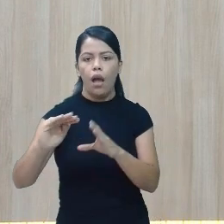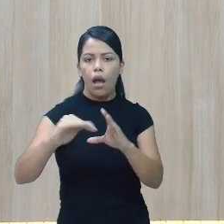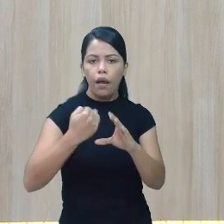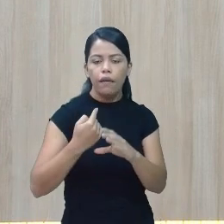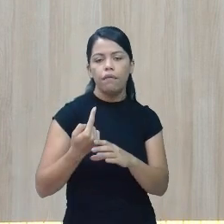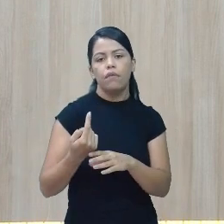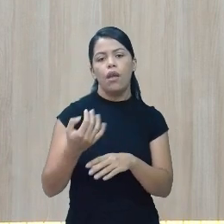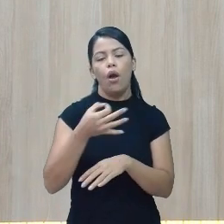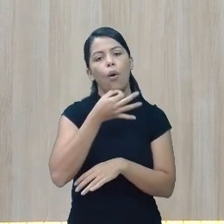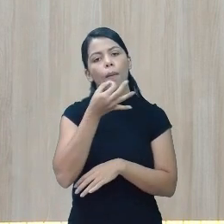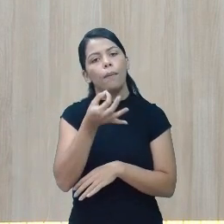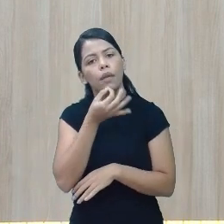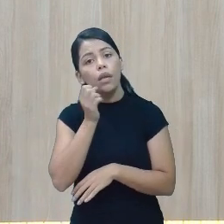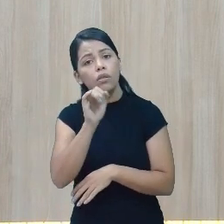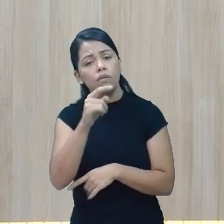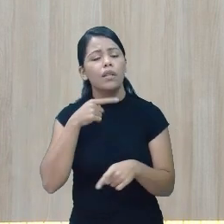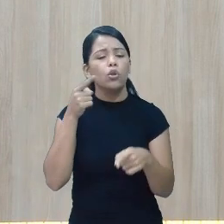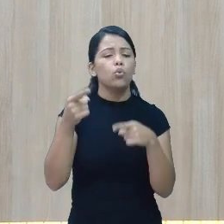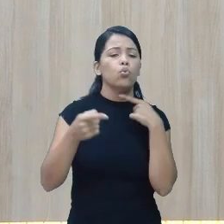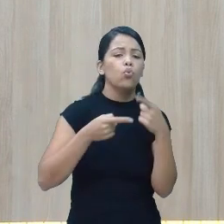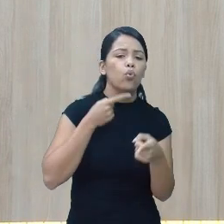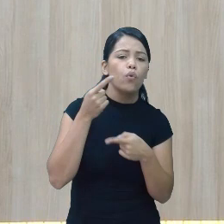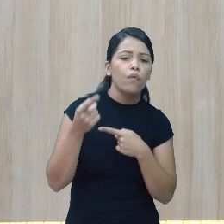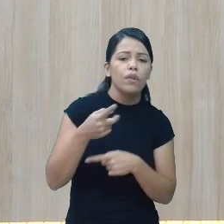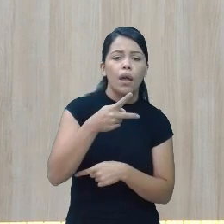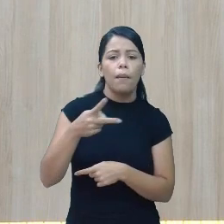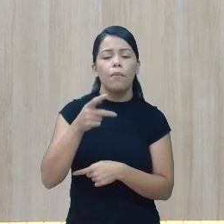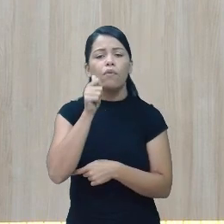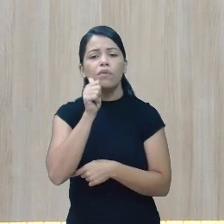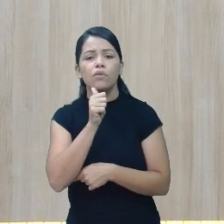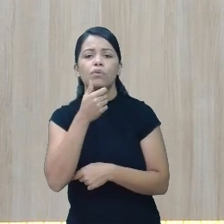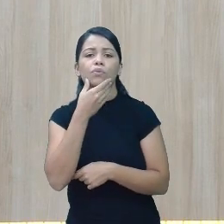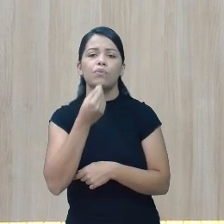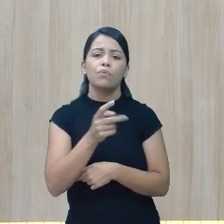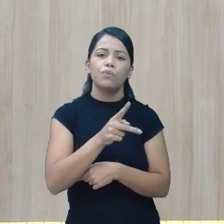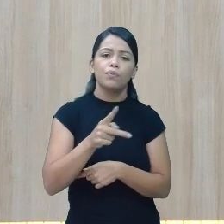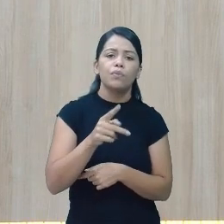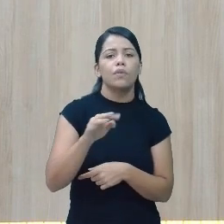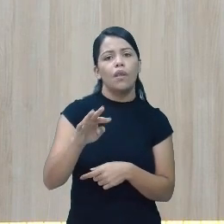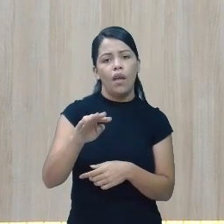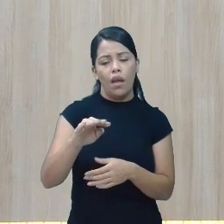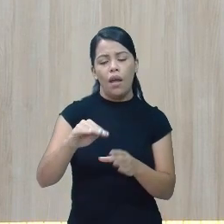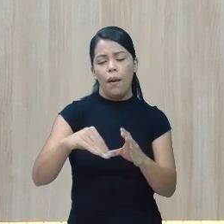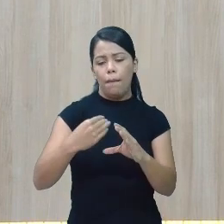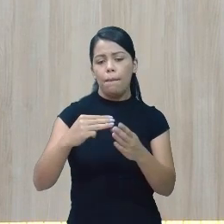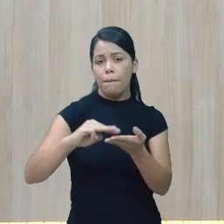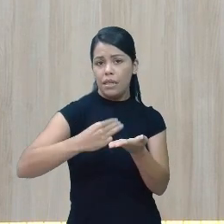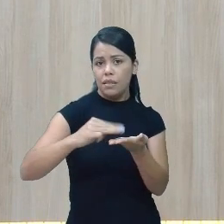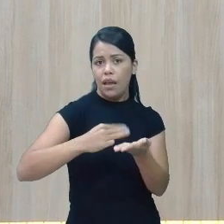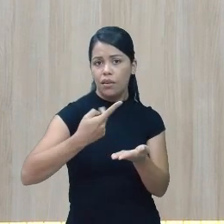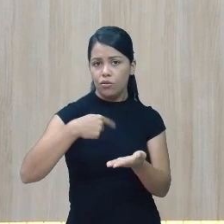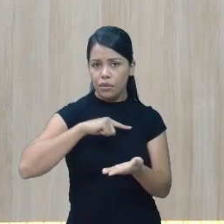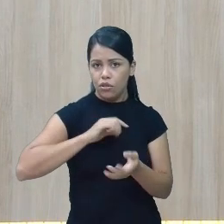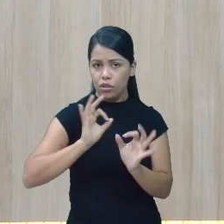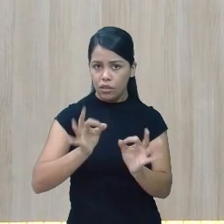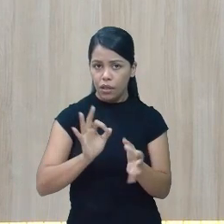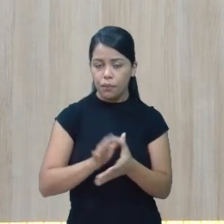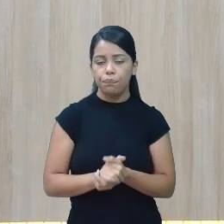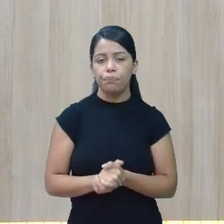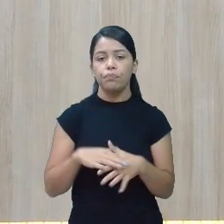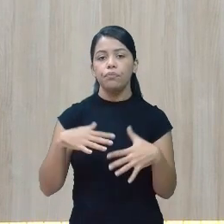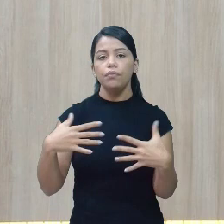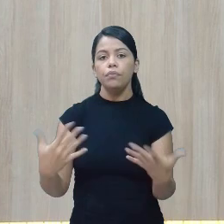opinião, você que está com alguma dúvida, você professor, professora, fala conosco, tá certo? Então vamos lá. Para a gente falar um